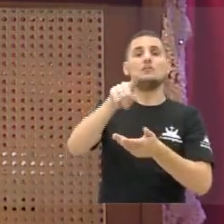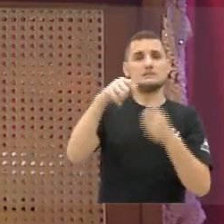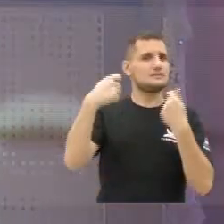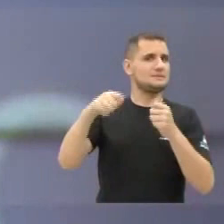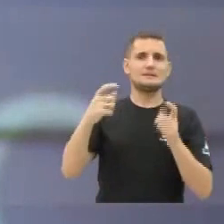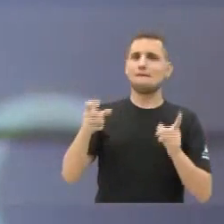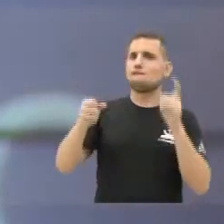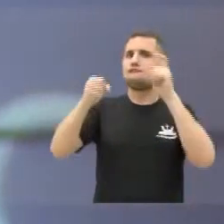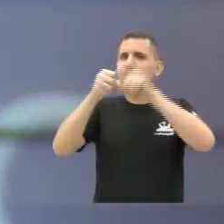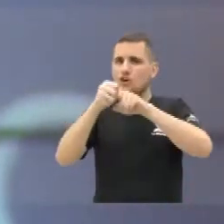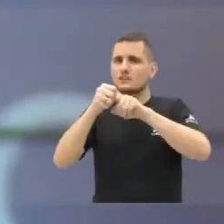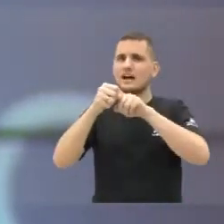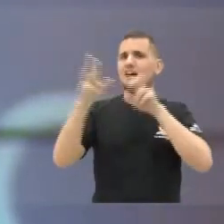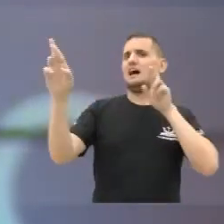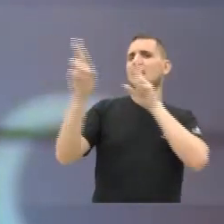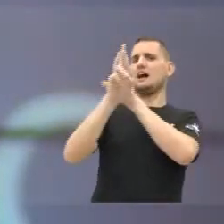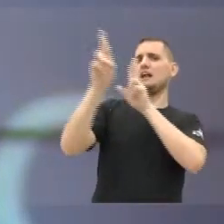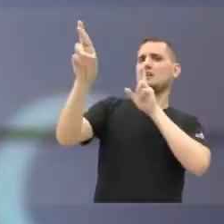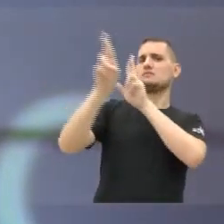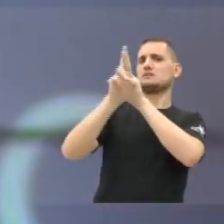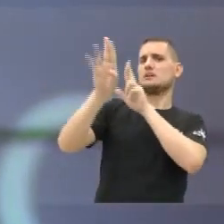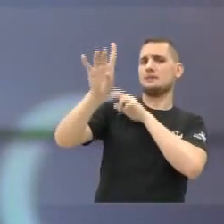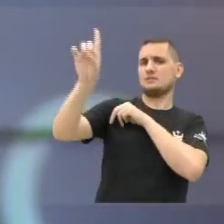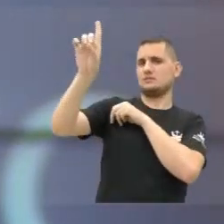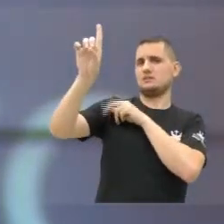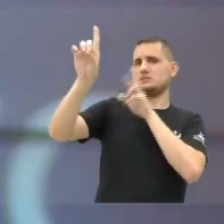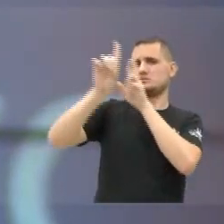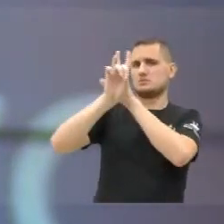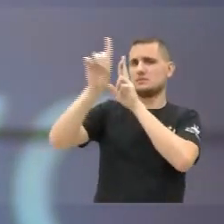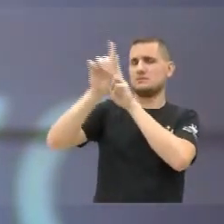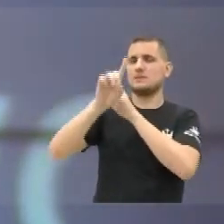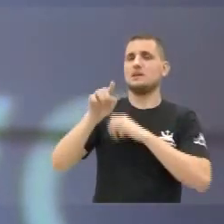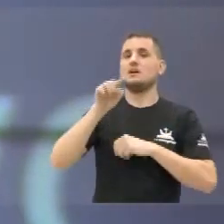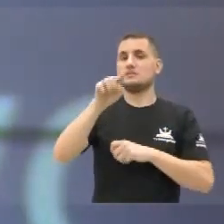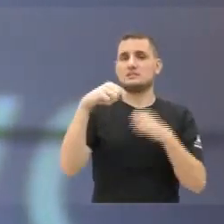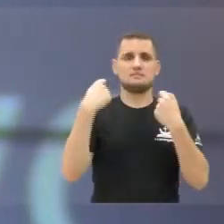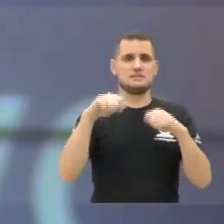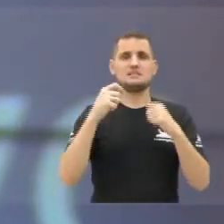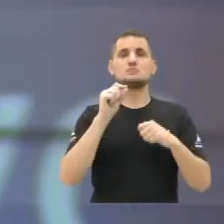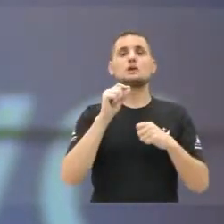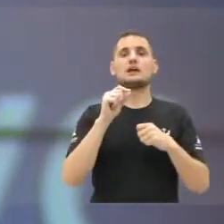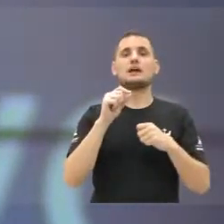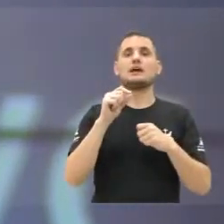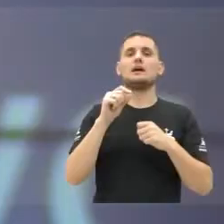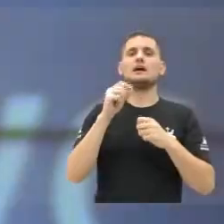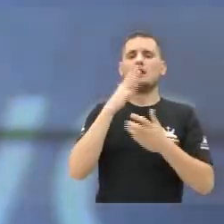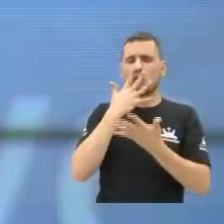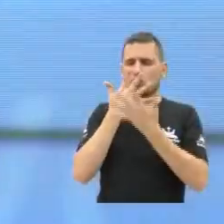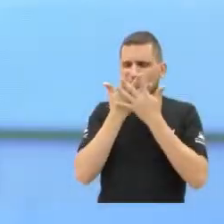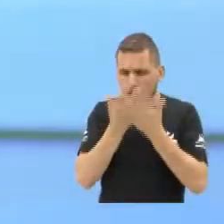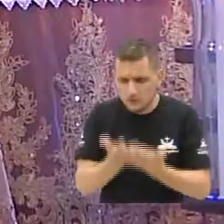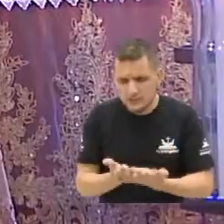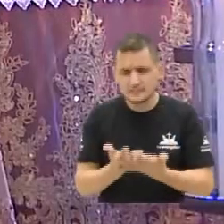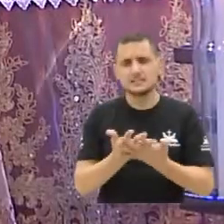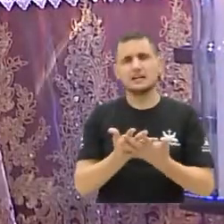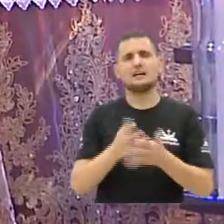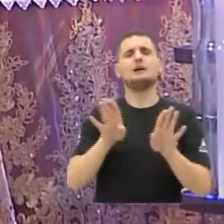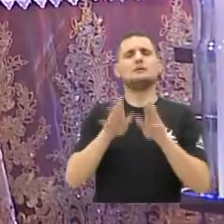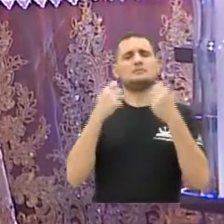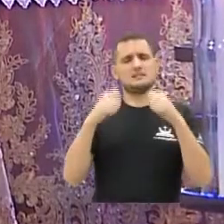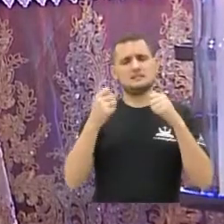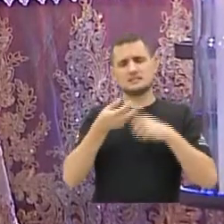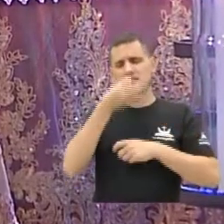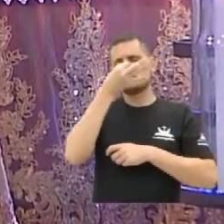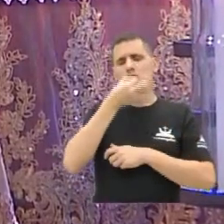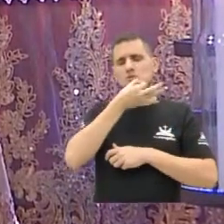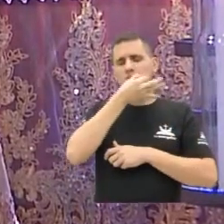Restaure o teu relacionamento com Deus. E o Tanus dizia a você: restaure, vá buscar a confissão, vá buscar a Eucaristia,